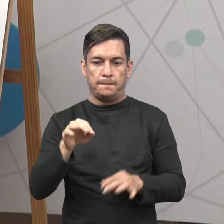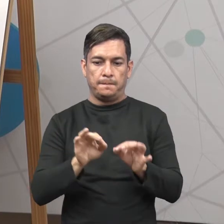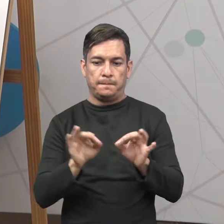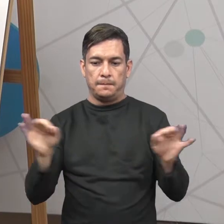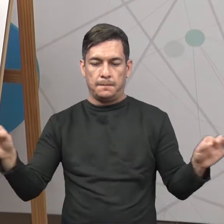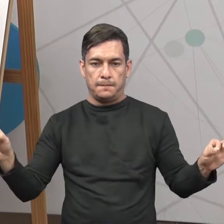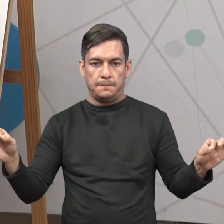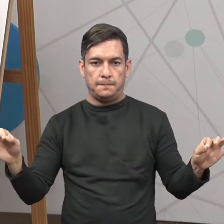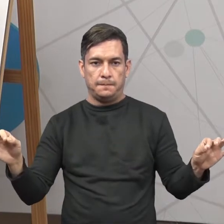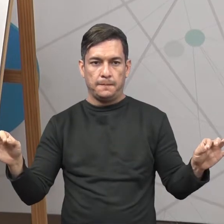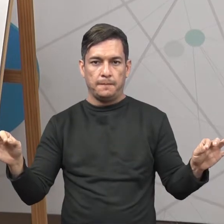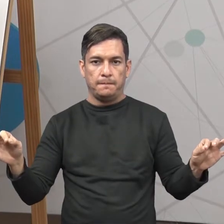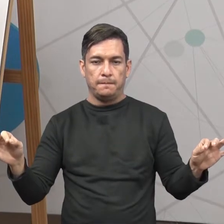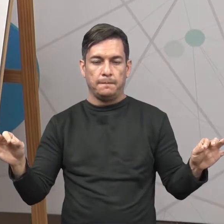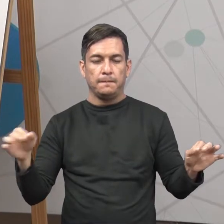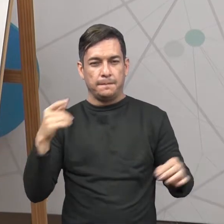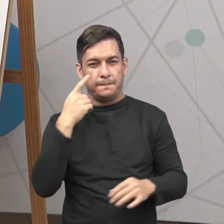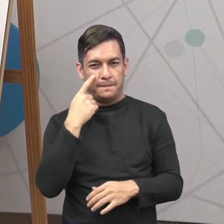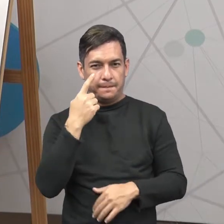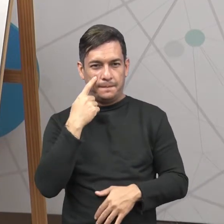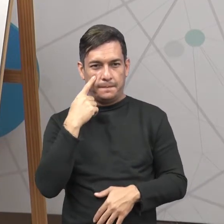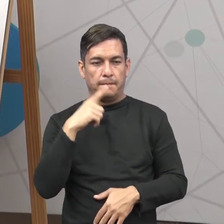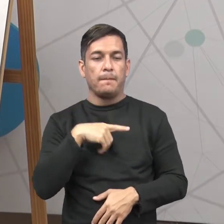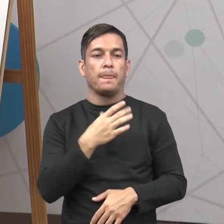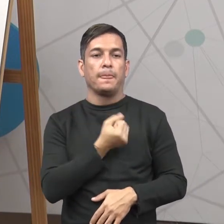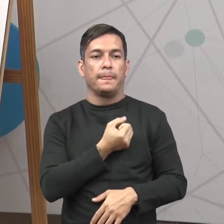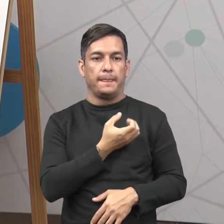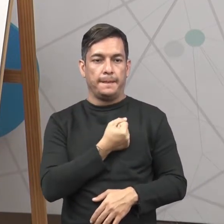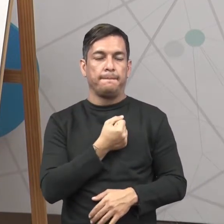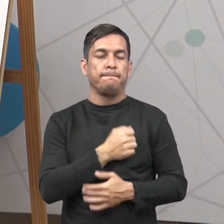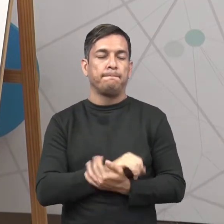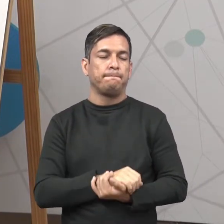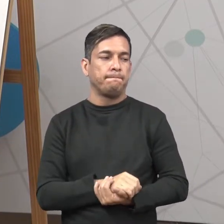comprimento. Estão vendo? Tem números nela.